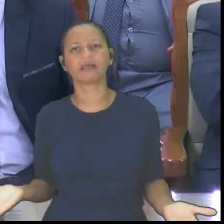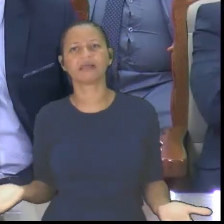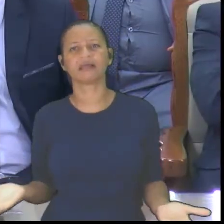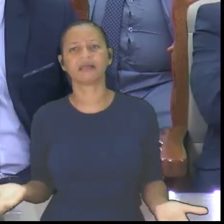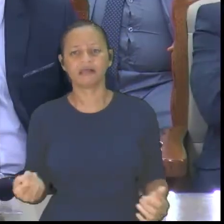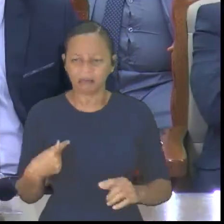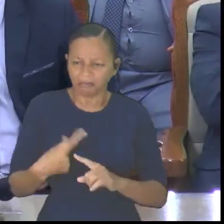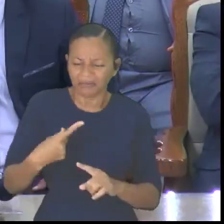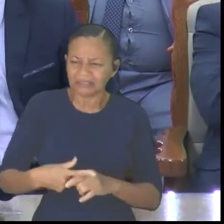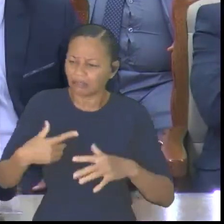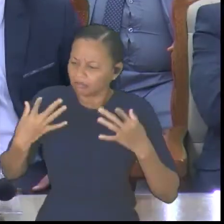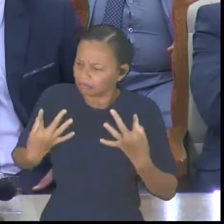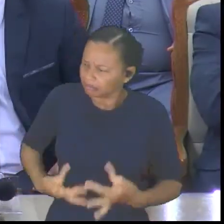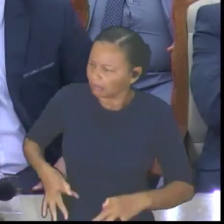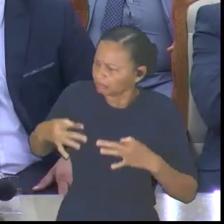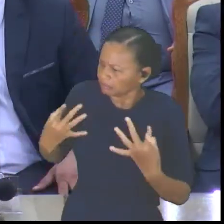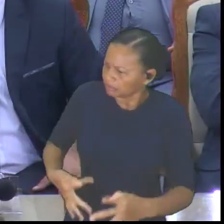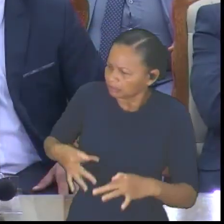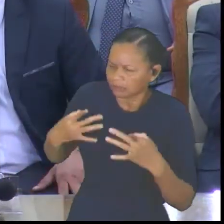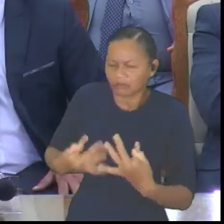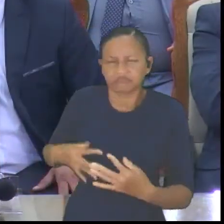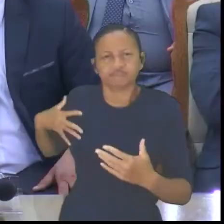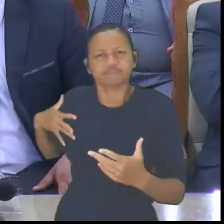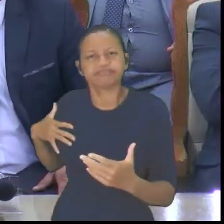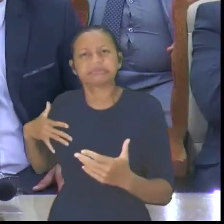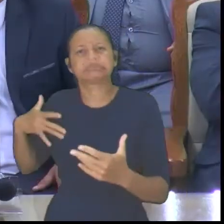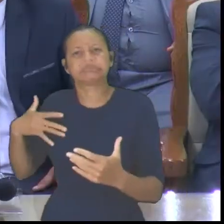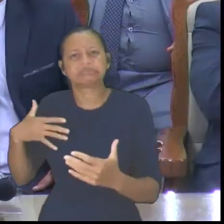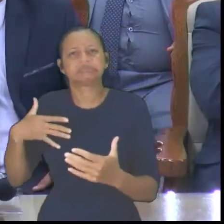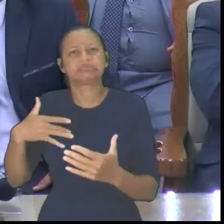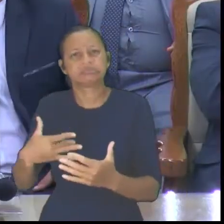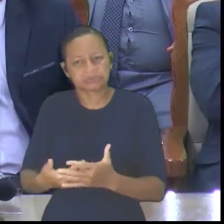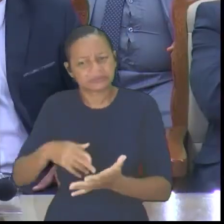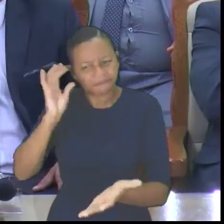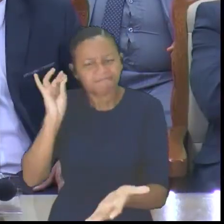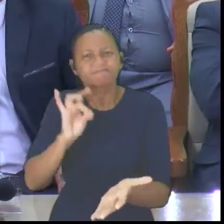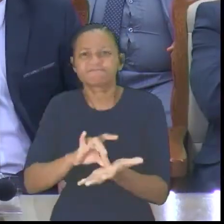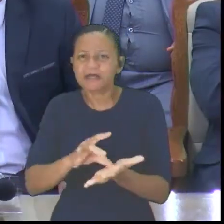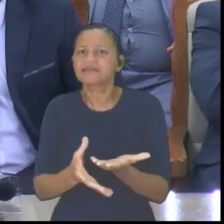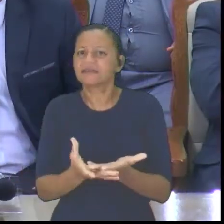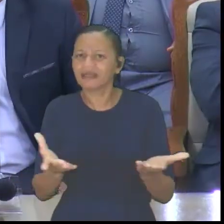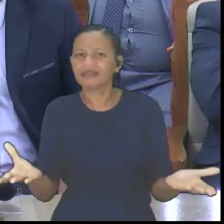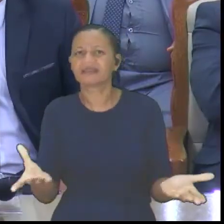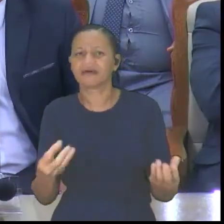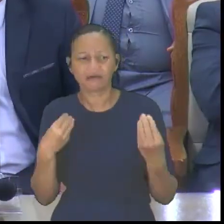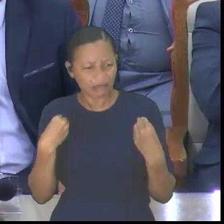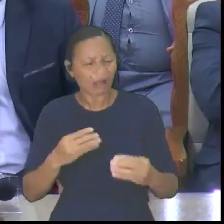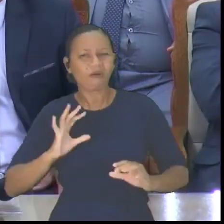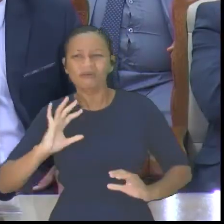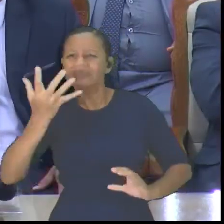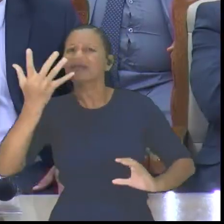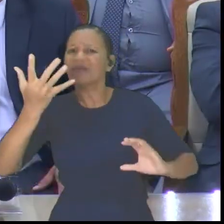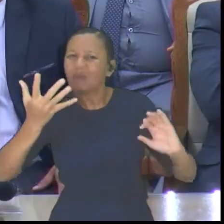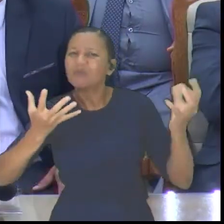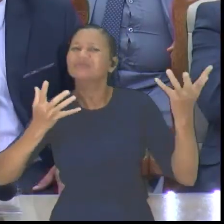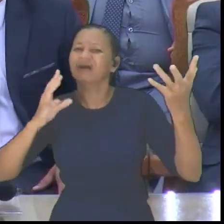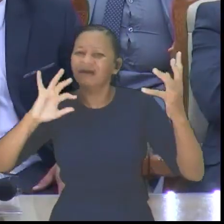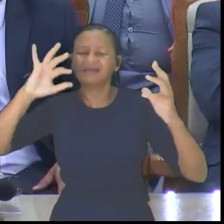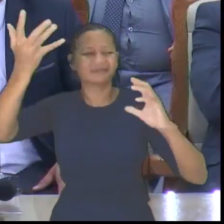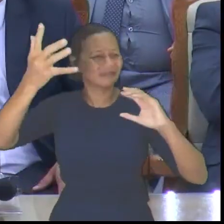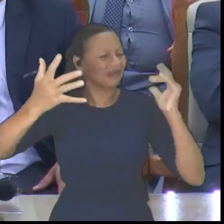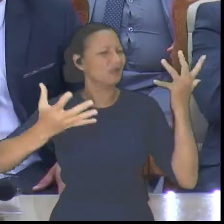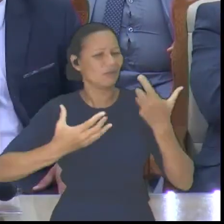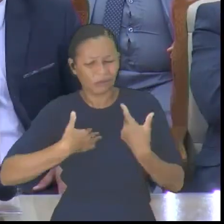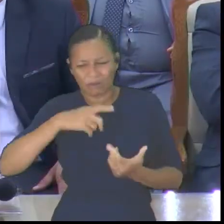Porque por mais doloroso que seja, isso é uma realidade comum, cruel, mas